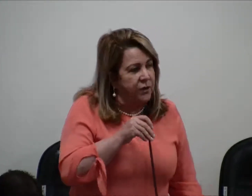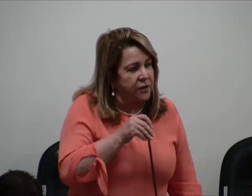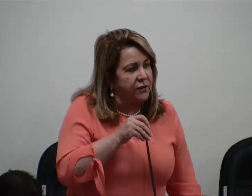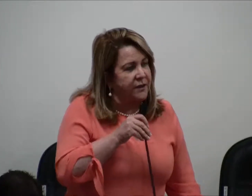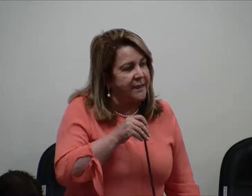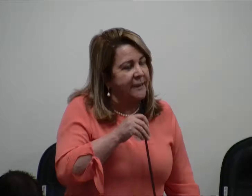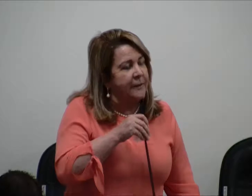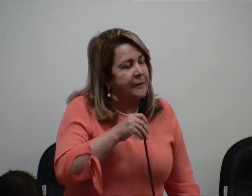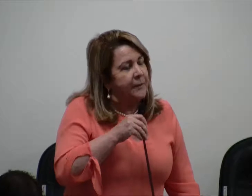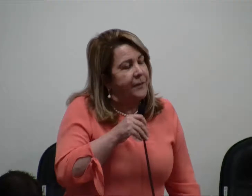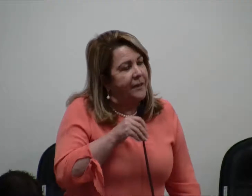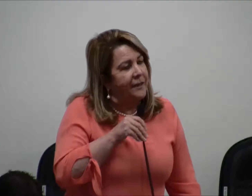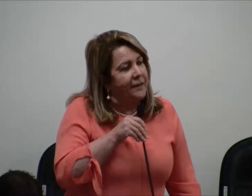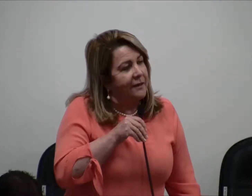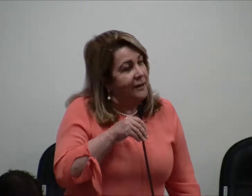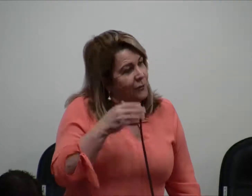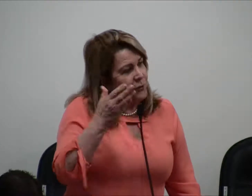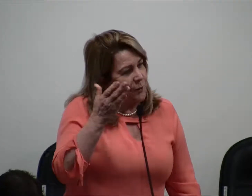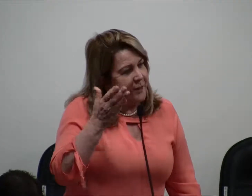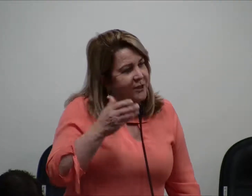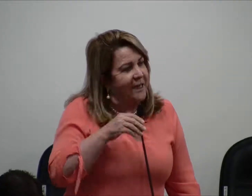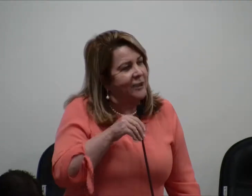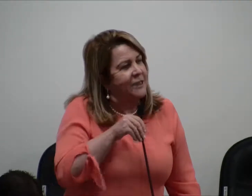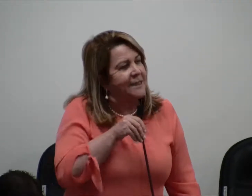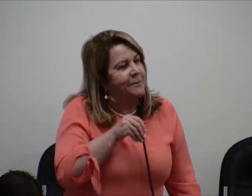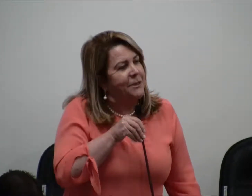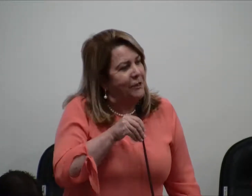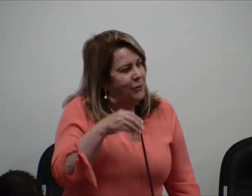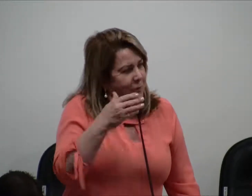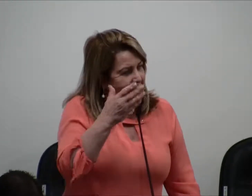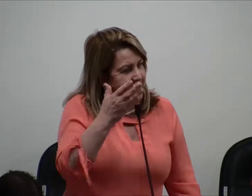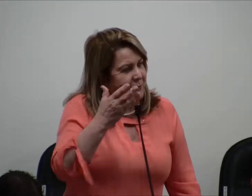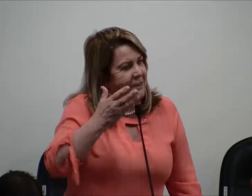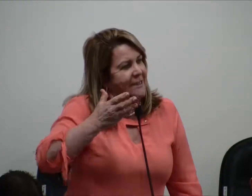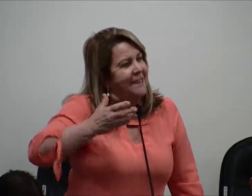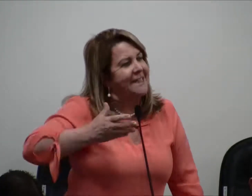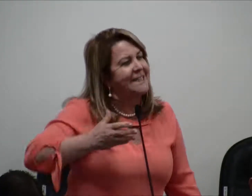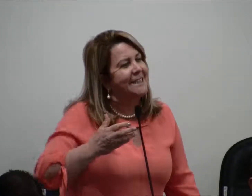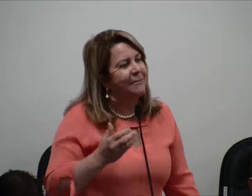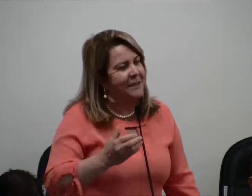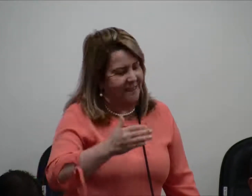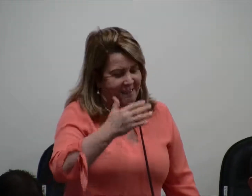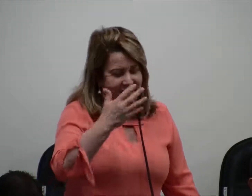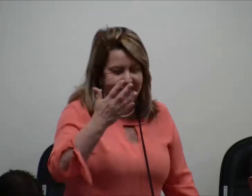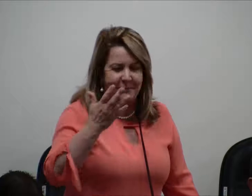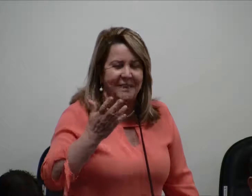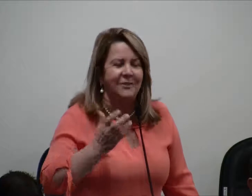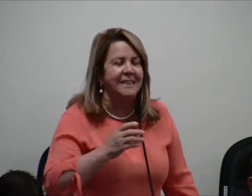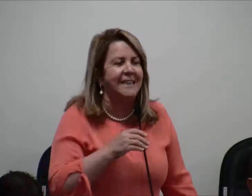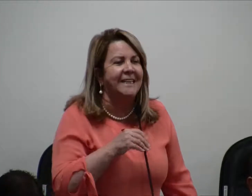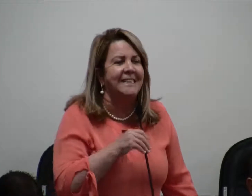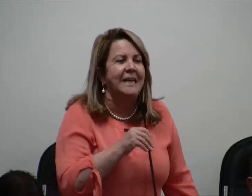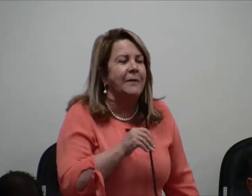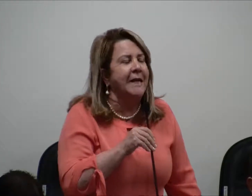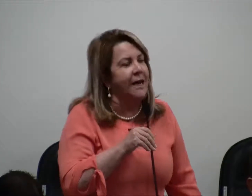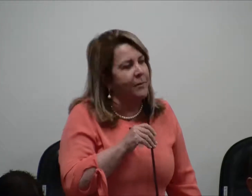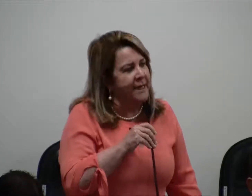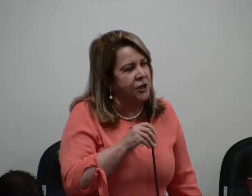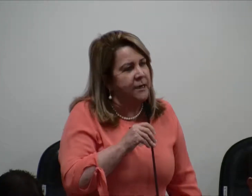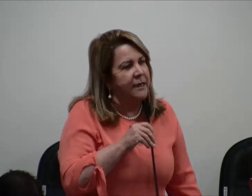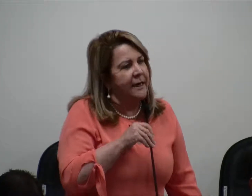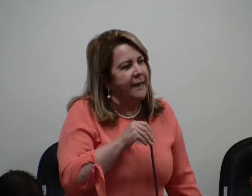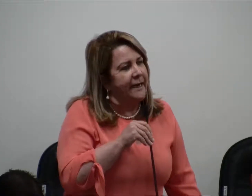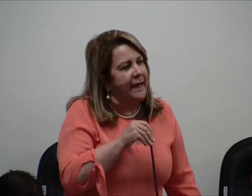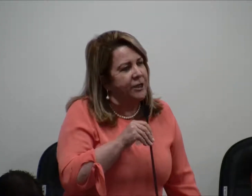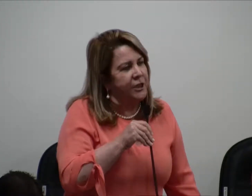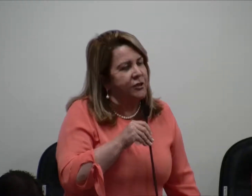a idosos, né? Eu sou uma candidatíssima, já estou com as minhas vacinas, já pesquisei as minhas vacinas, e